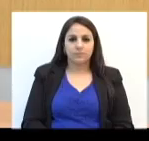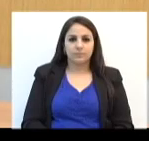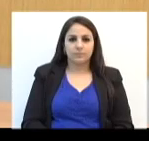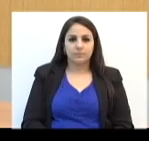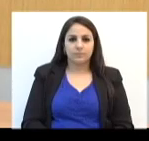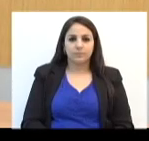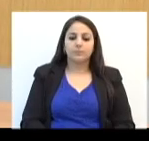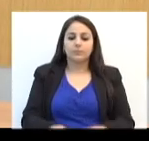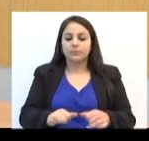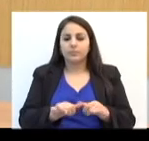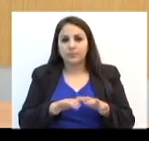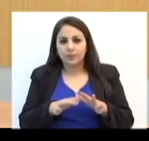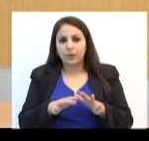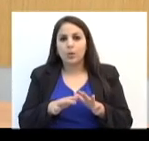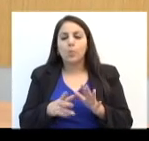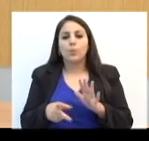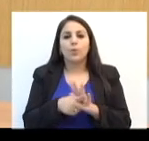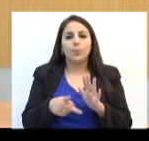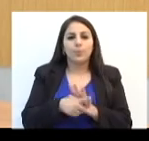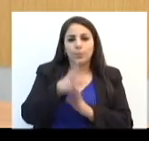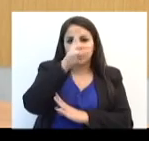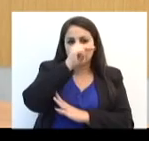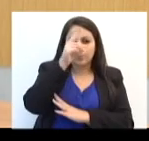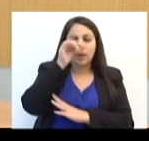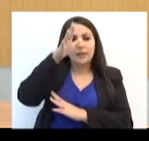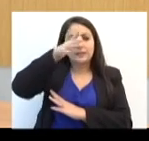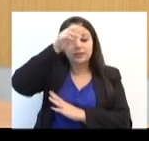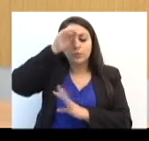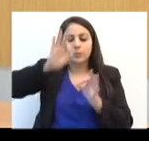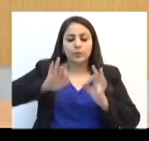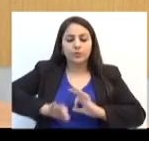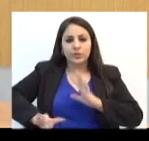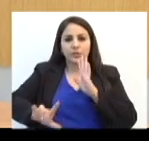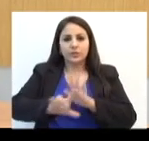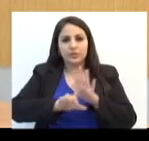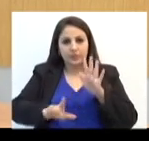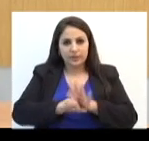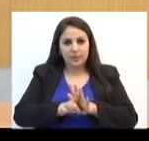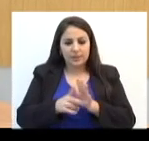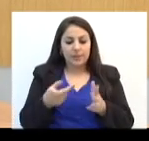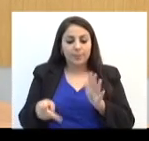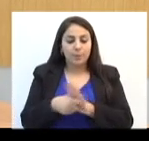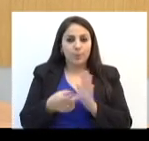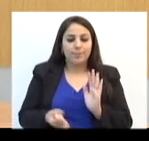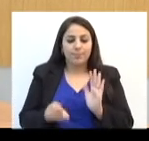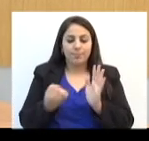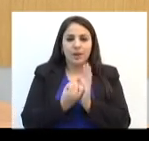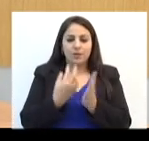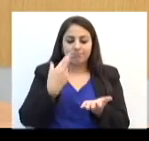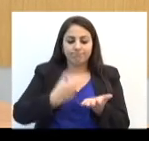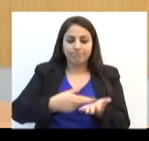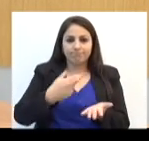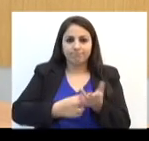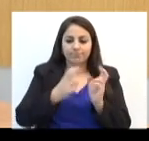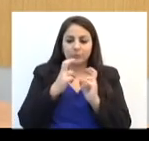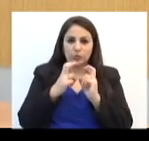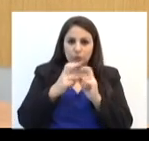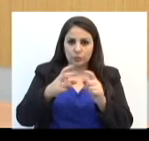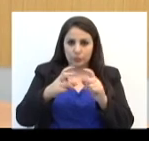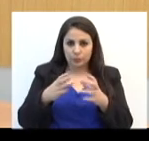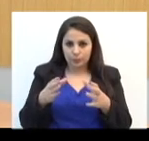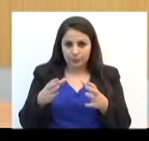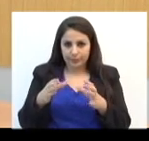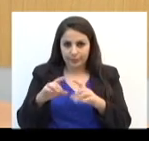O Parlamento Municipal segue analisando o projeto de lei que trata do marco regulatório no transporte coletivo.